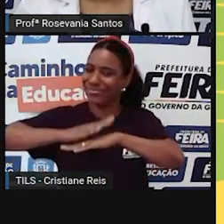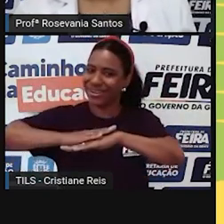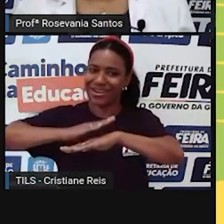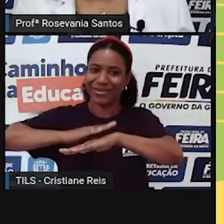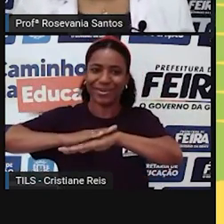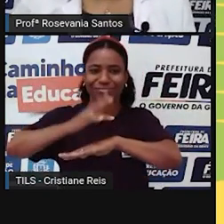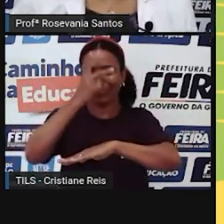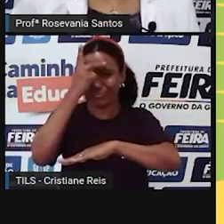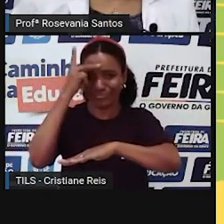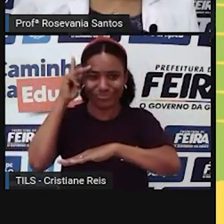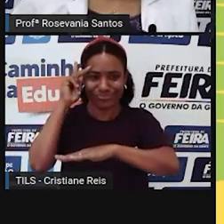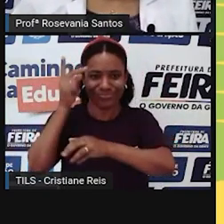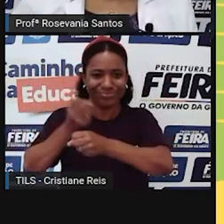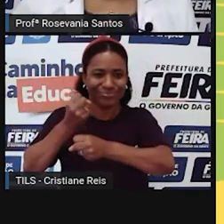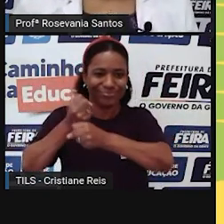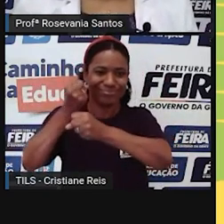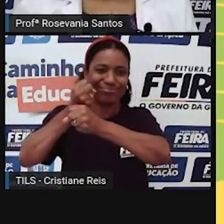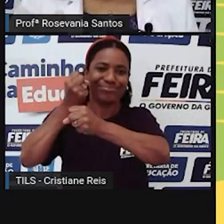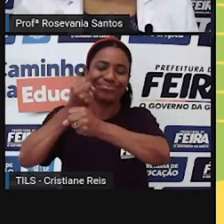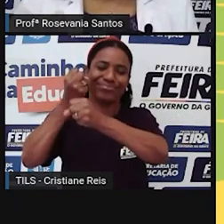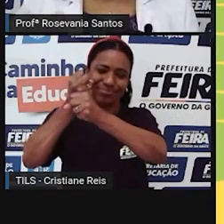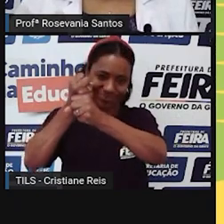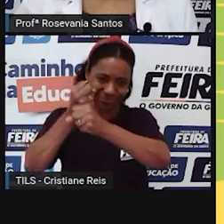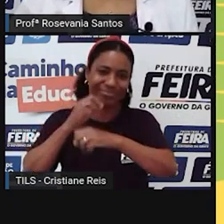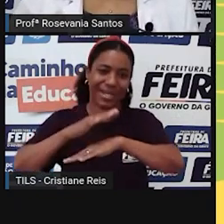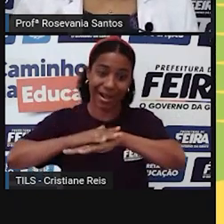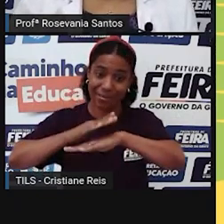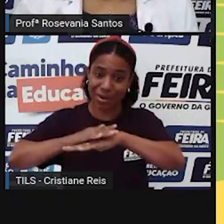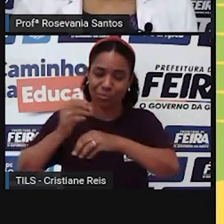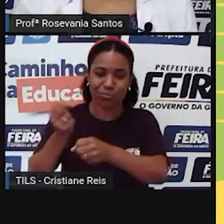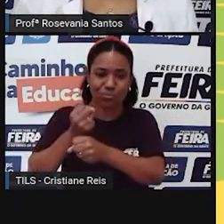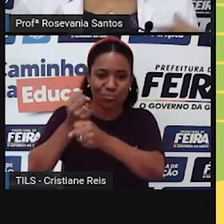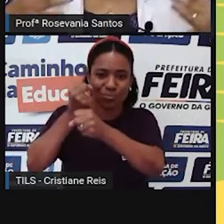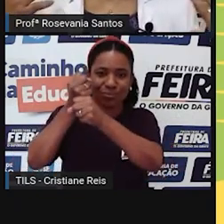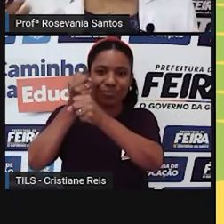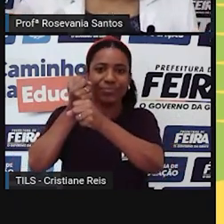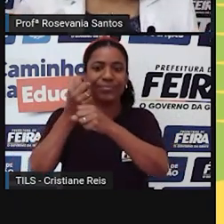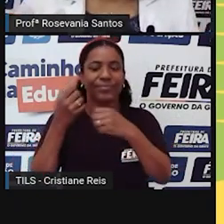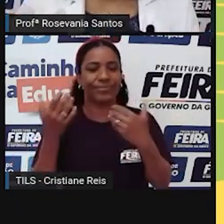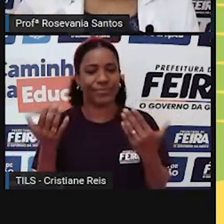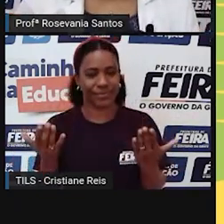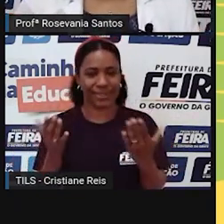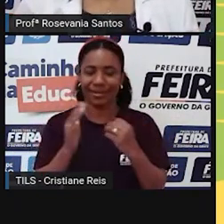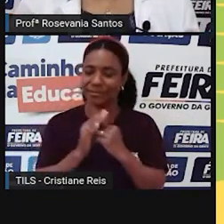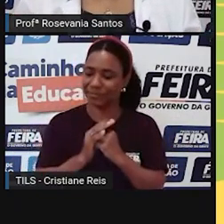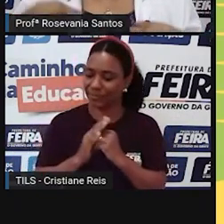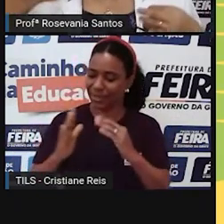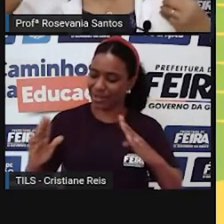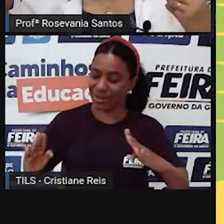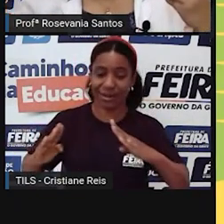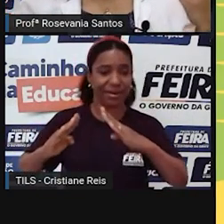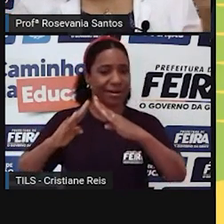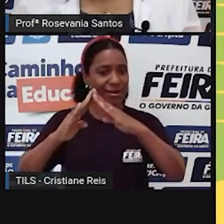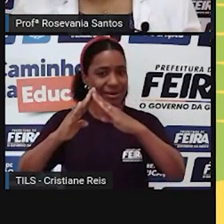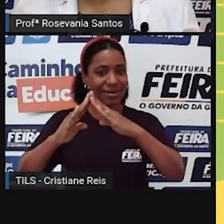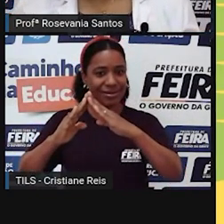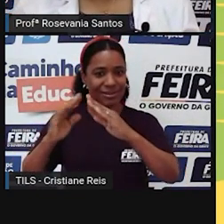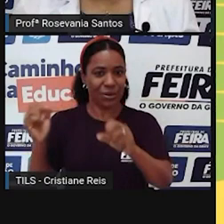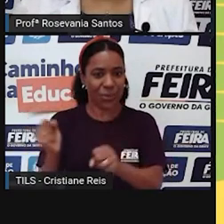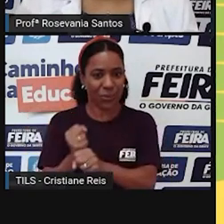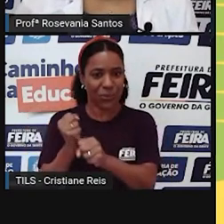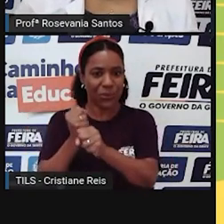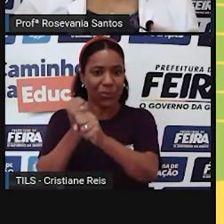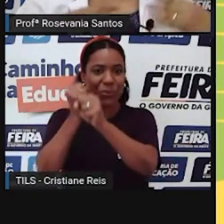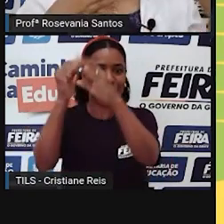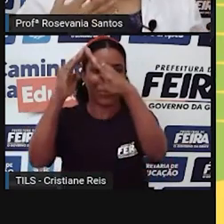Elementos artificiais, elementos criados pelo homem. Por exemplo, eu faço uma casa, eu